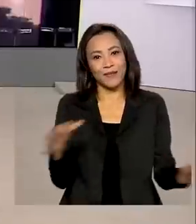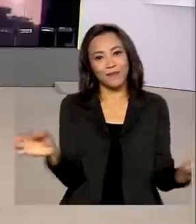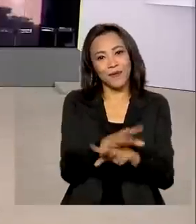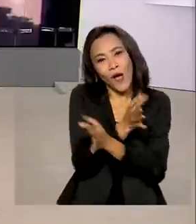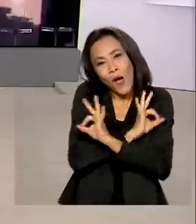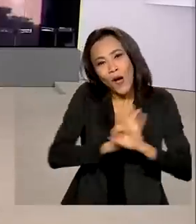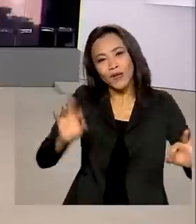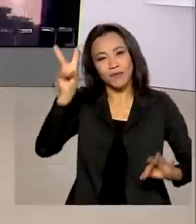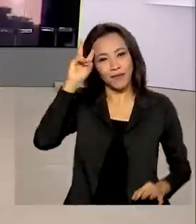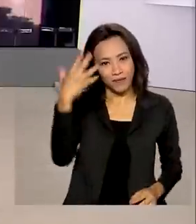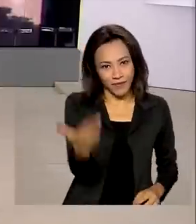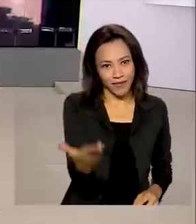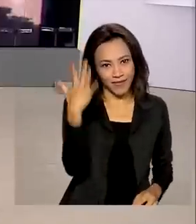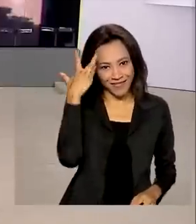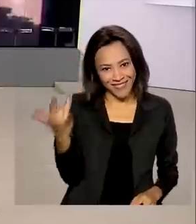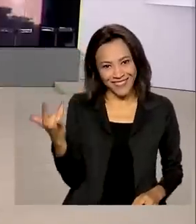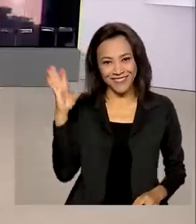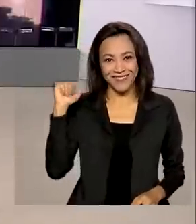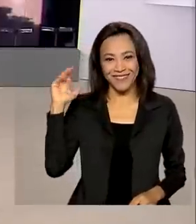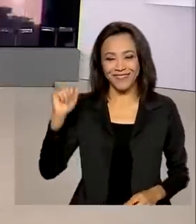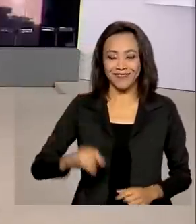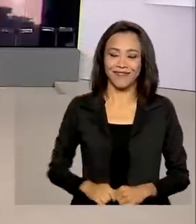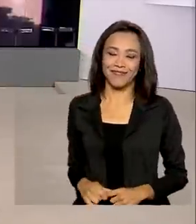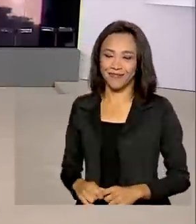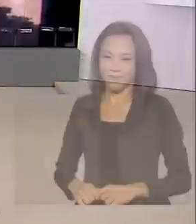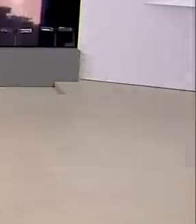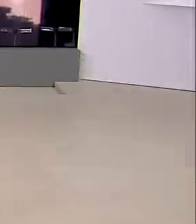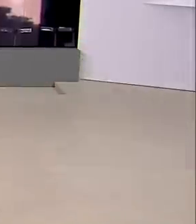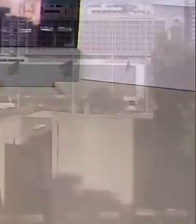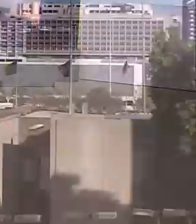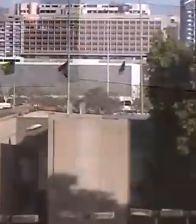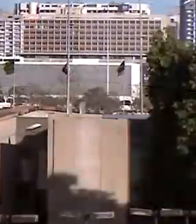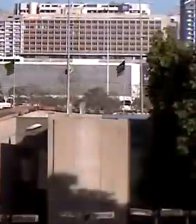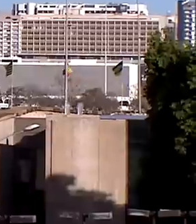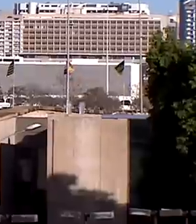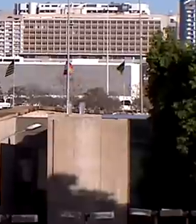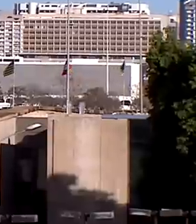uma ótima segunda-feira para você e até amanhã tchau tchau e